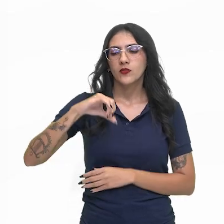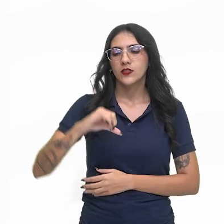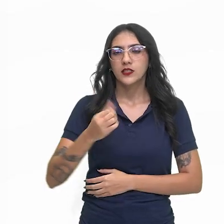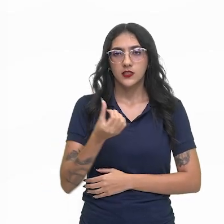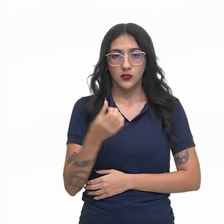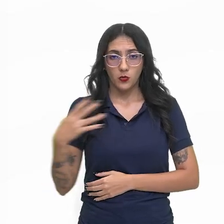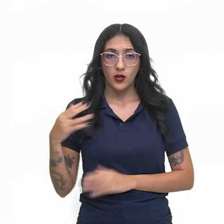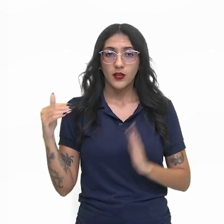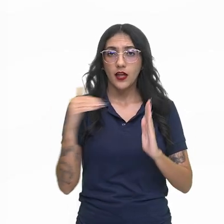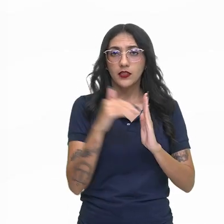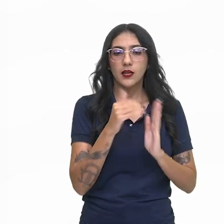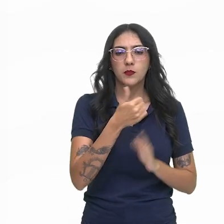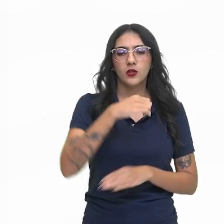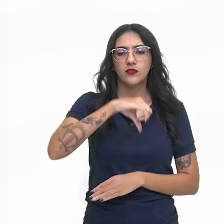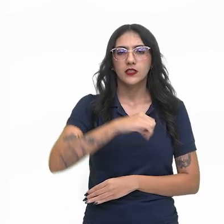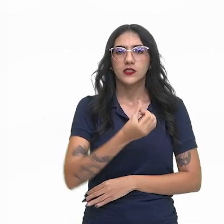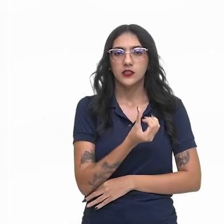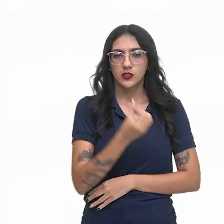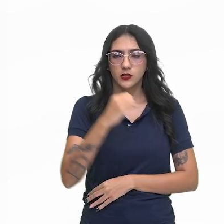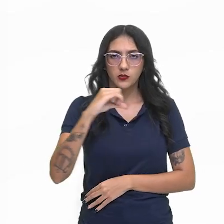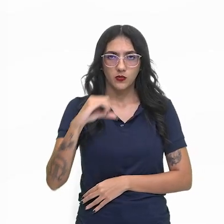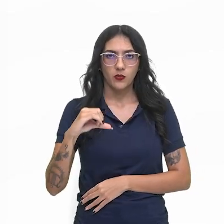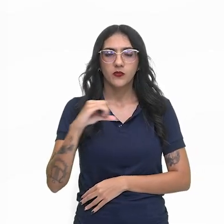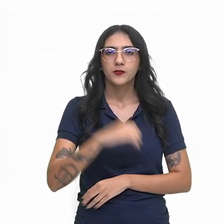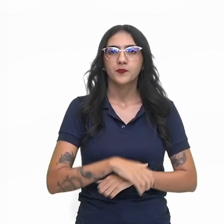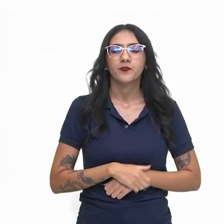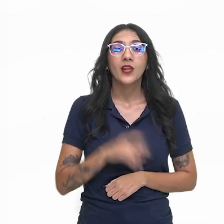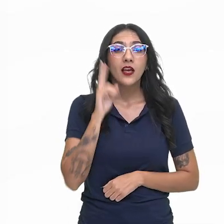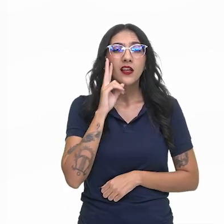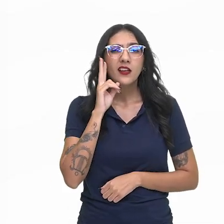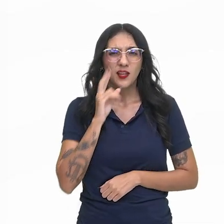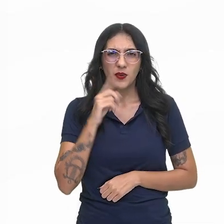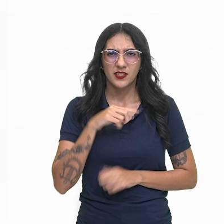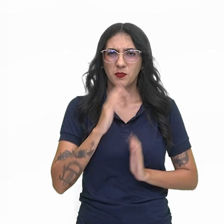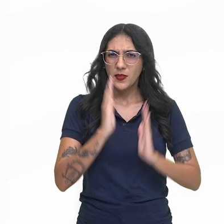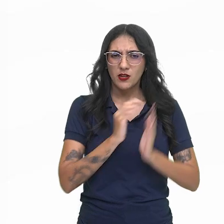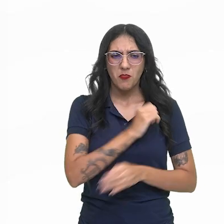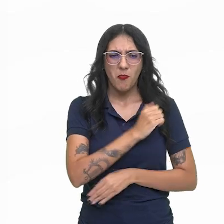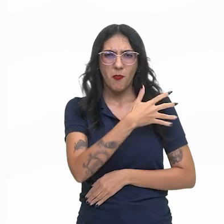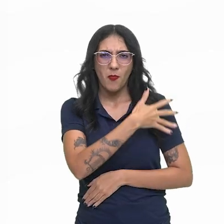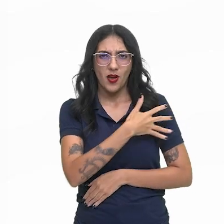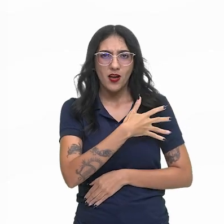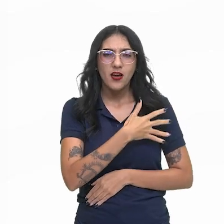1964 e 1969. Lembrando que a ditadura militar ela vai durar até